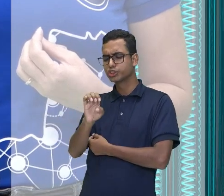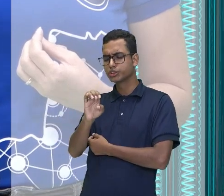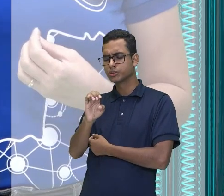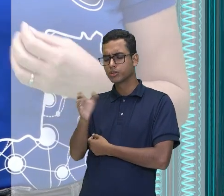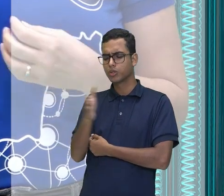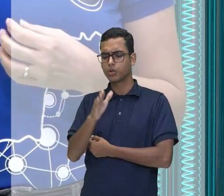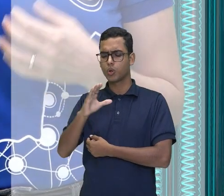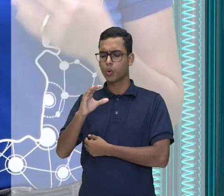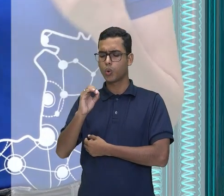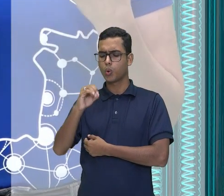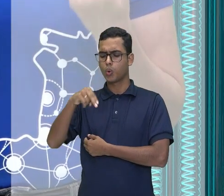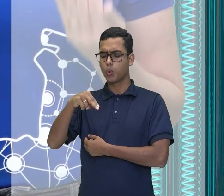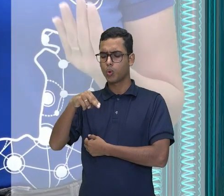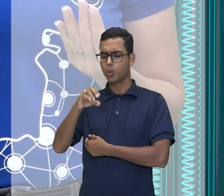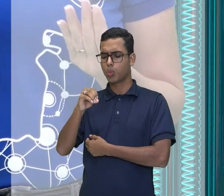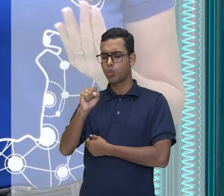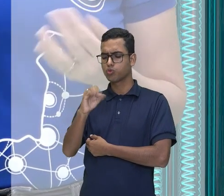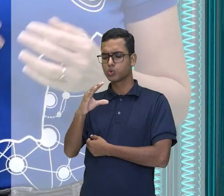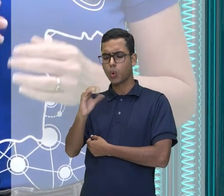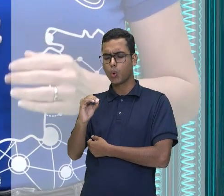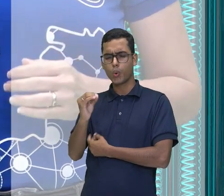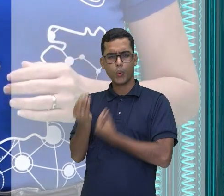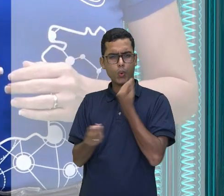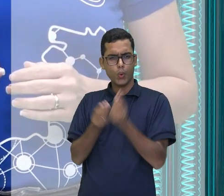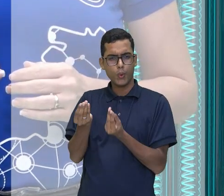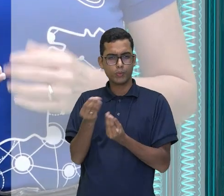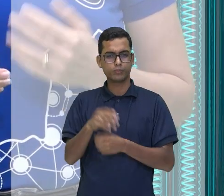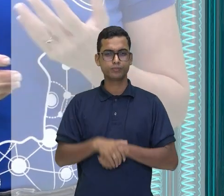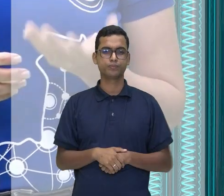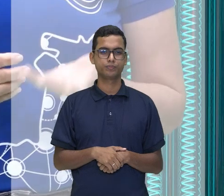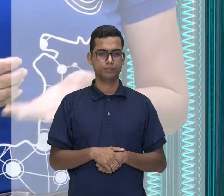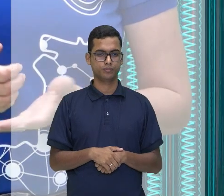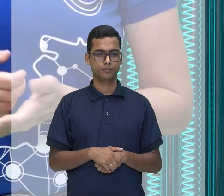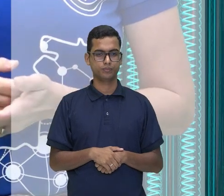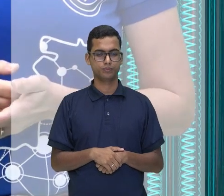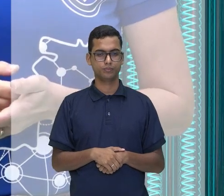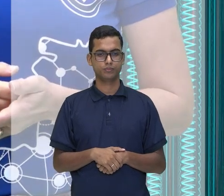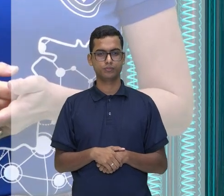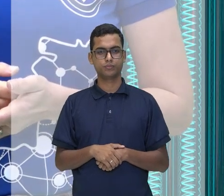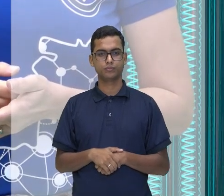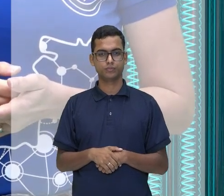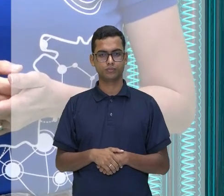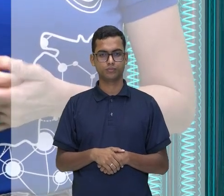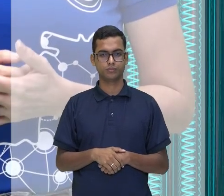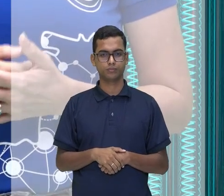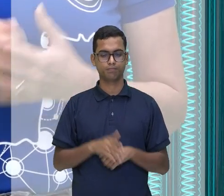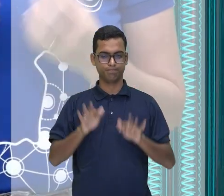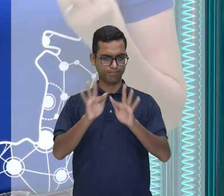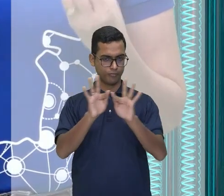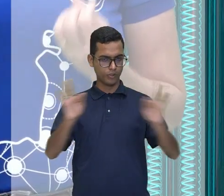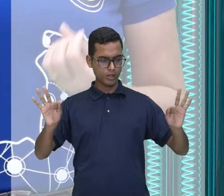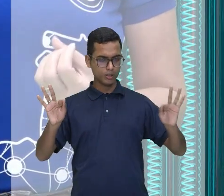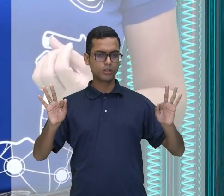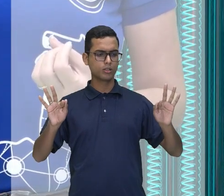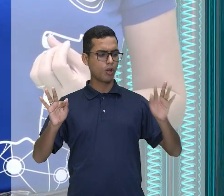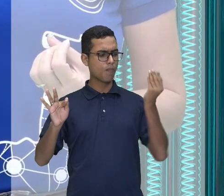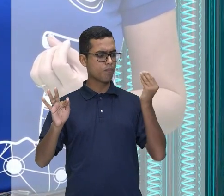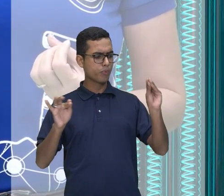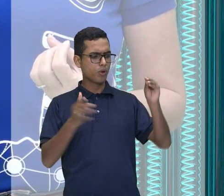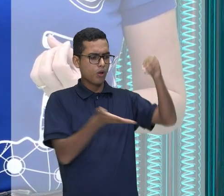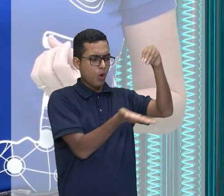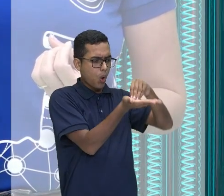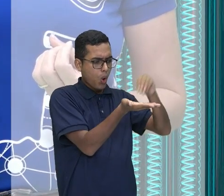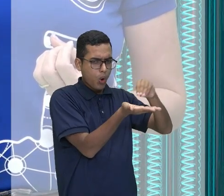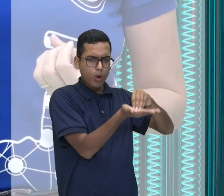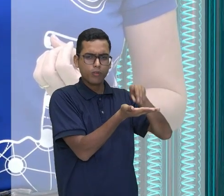é a palavra aqui? Us, you ou them? Então, é um